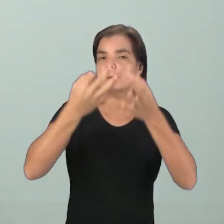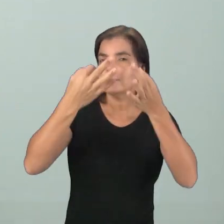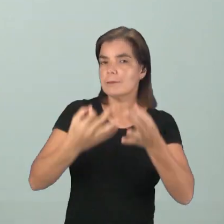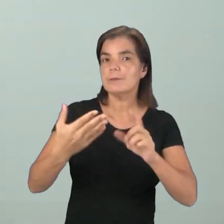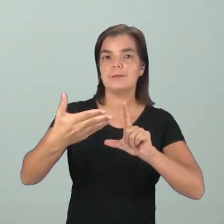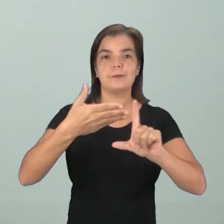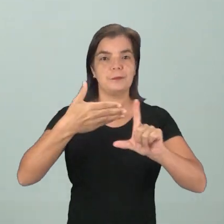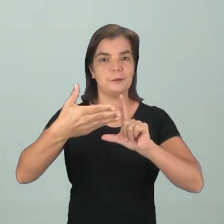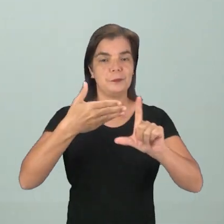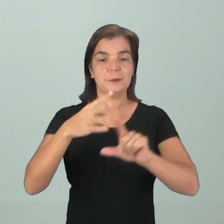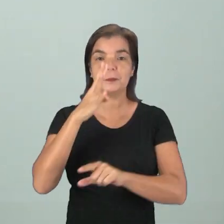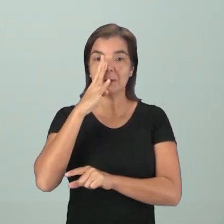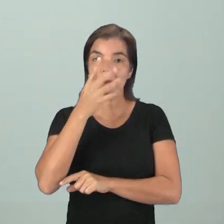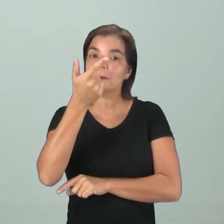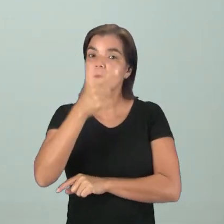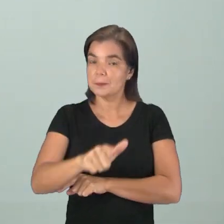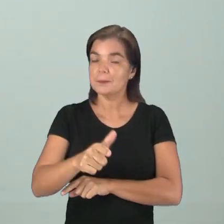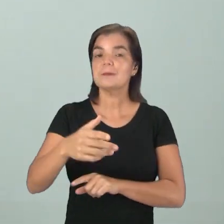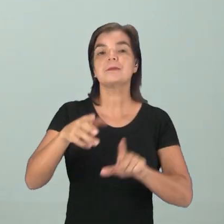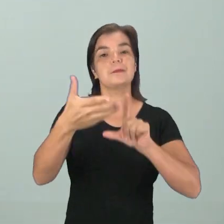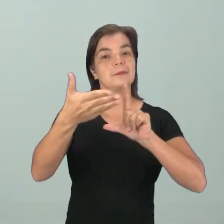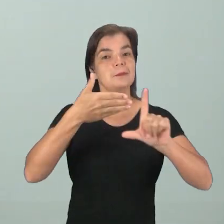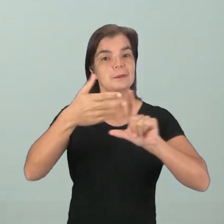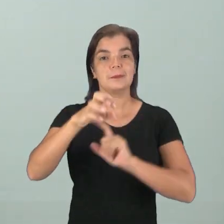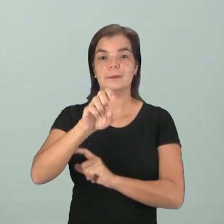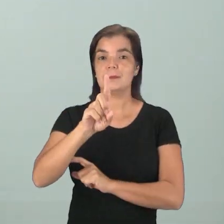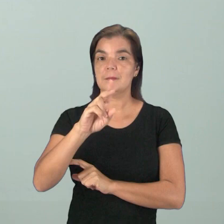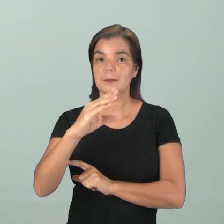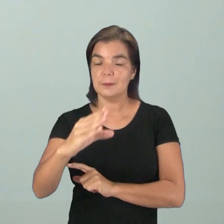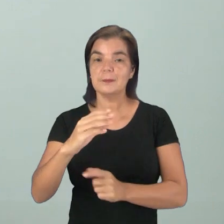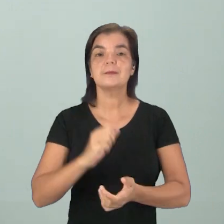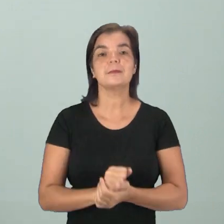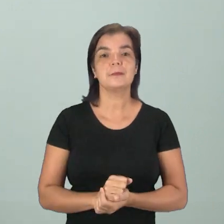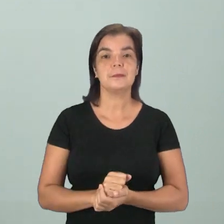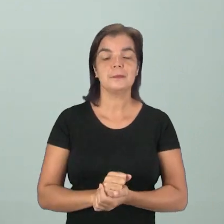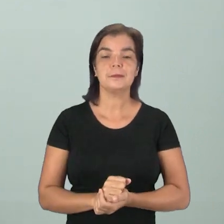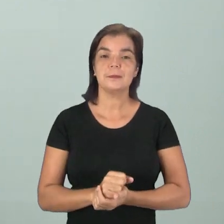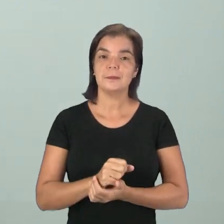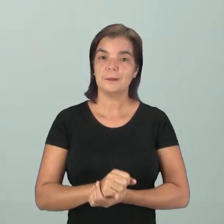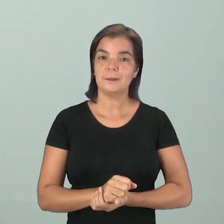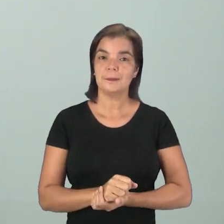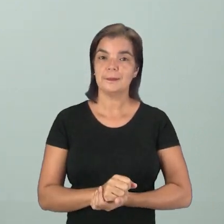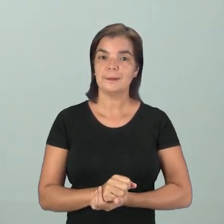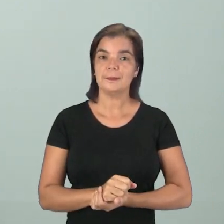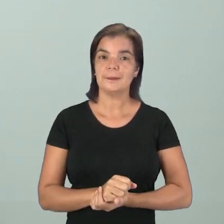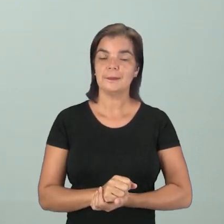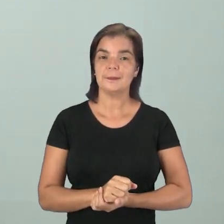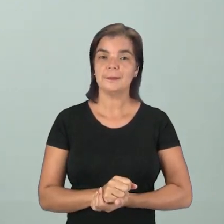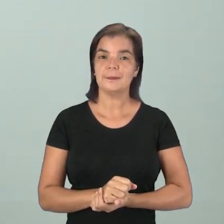íntegra, acessar e assistir quantas vezes vocês quiserem, acessem a plataforma Eduque no site da Secretaria de